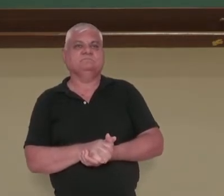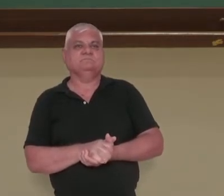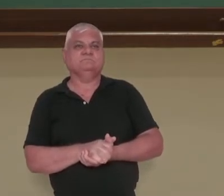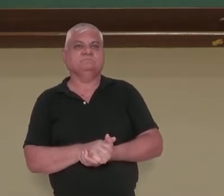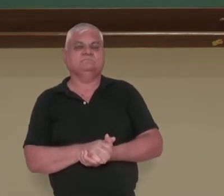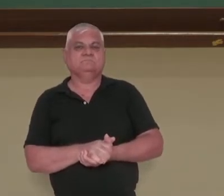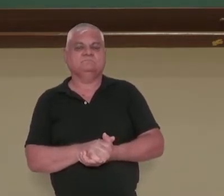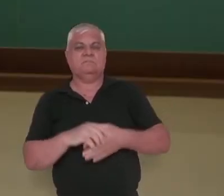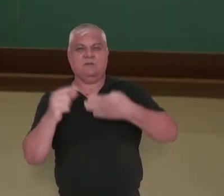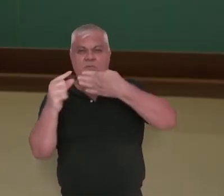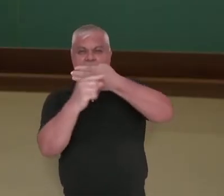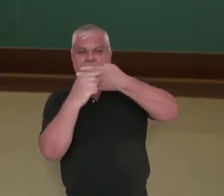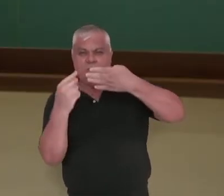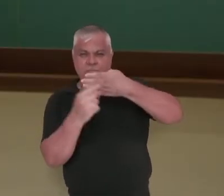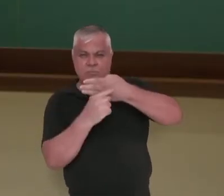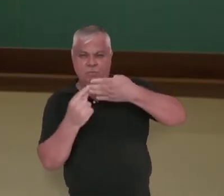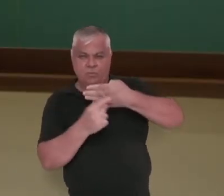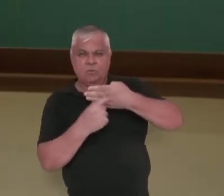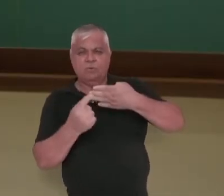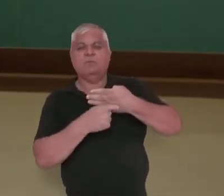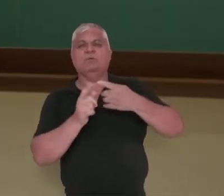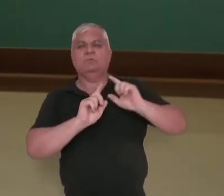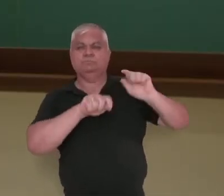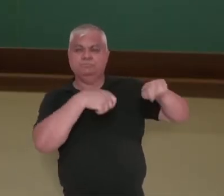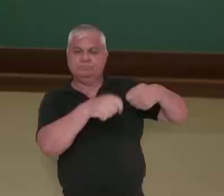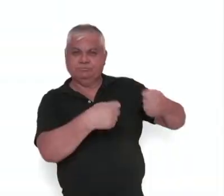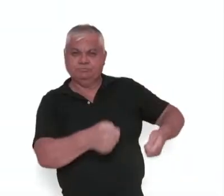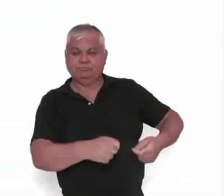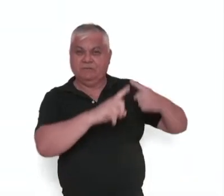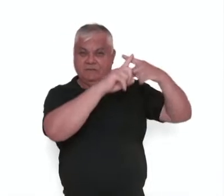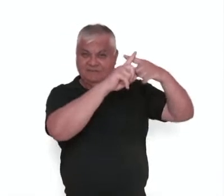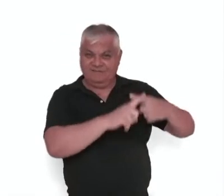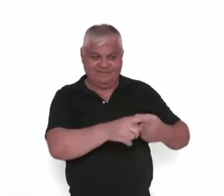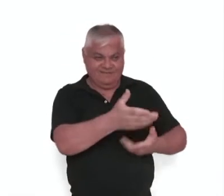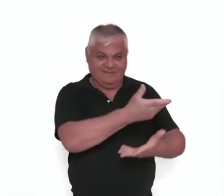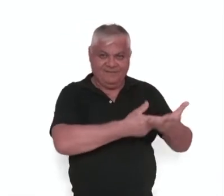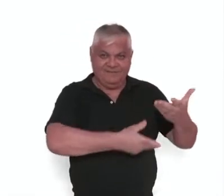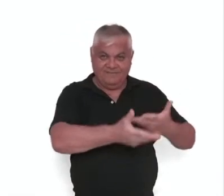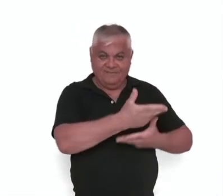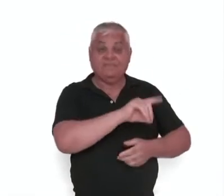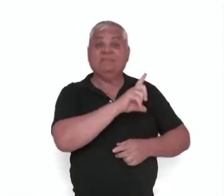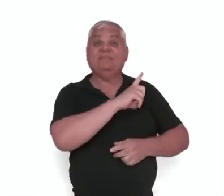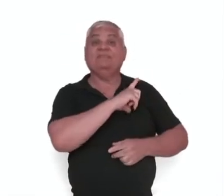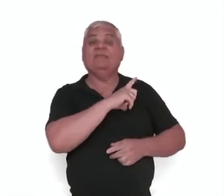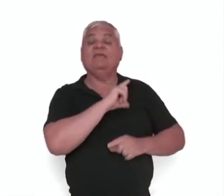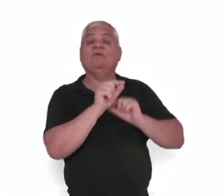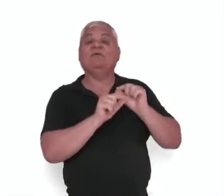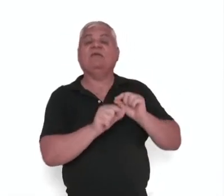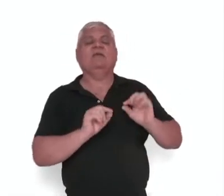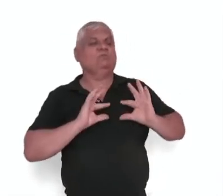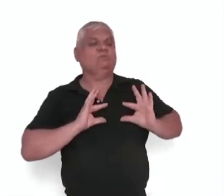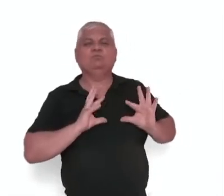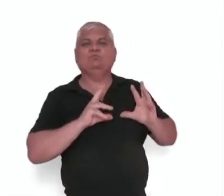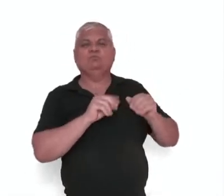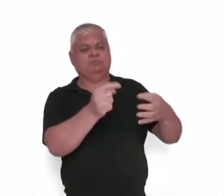Muitos autores classificam o jogo cooperativo em categorias, nas quais pratica-se a cooperação em todas elas, porém em